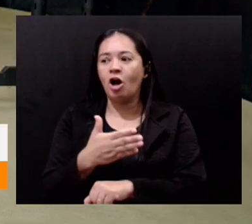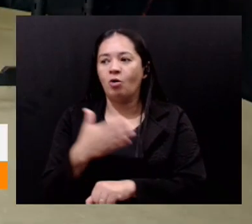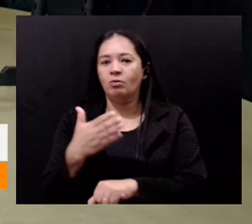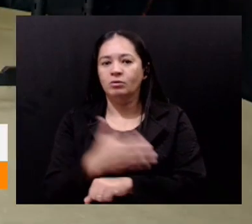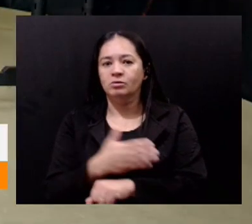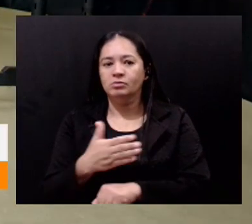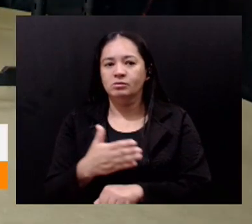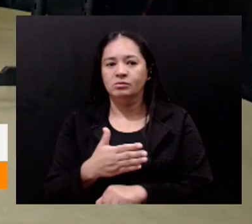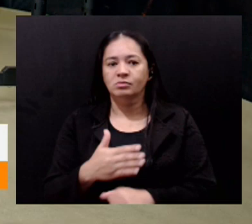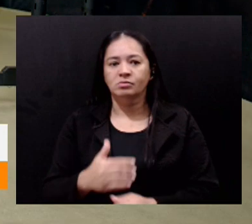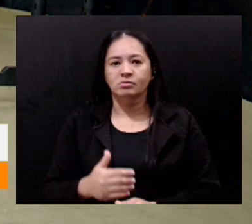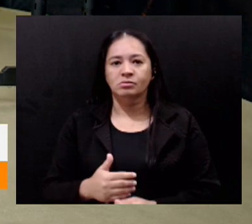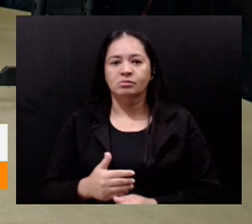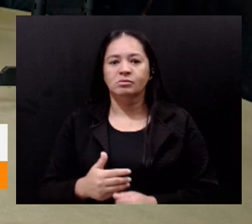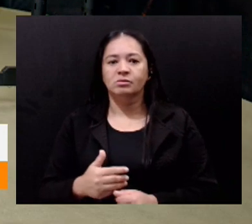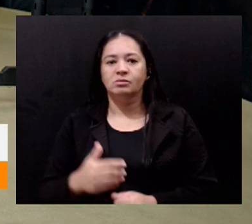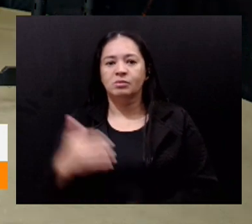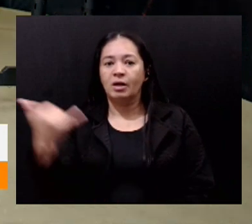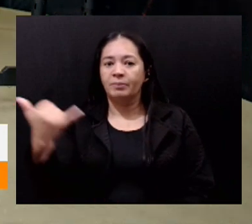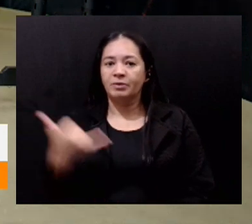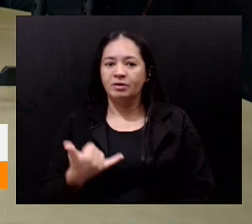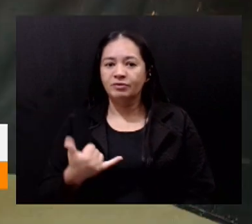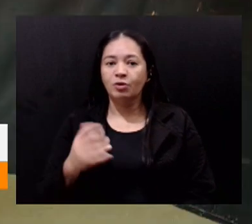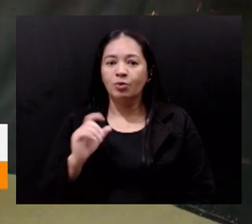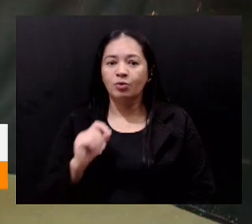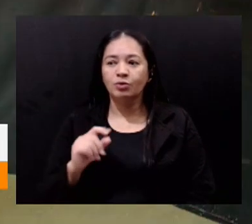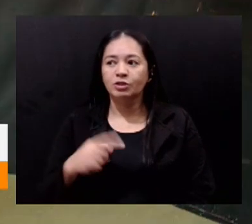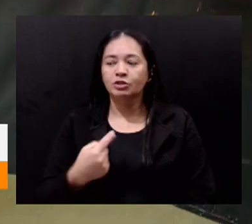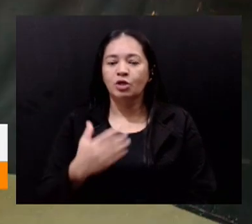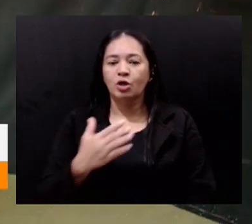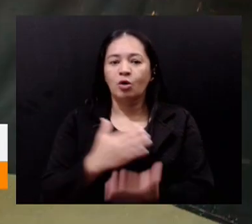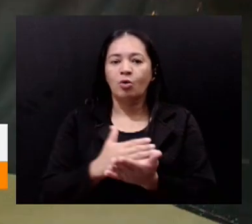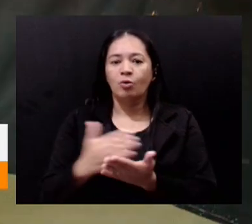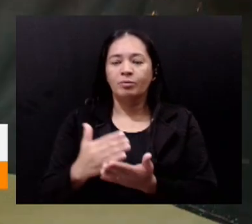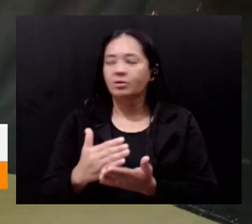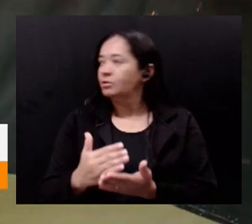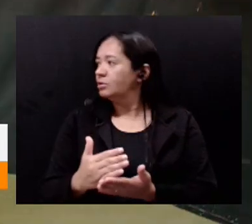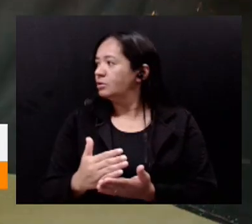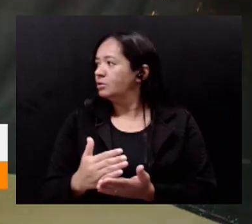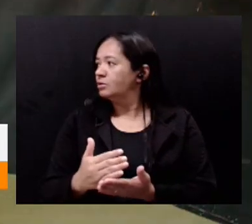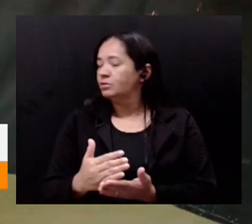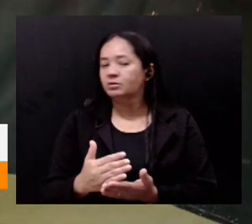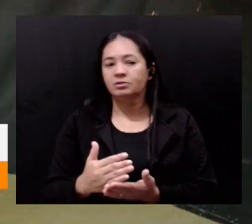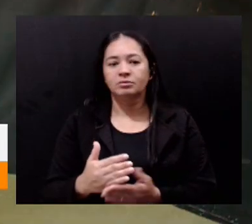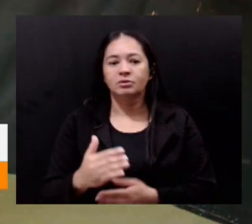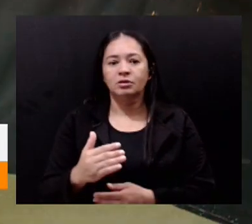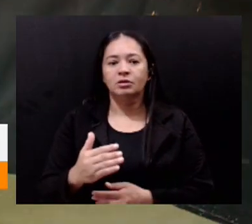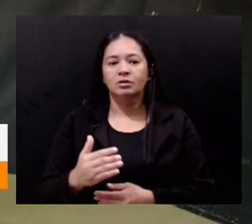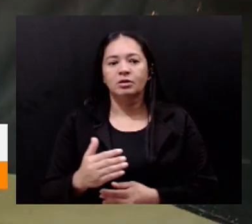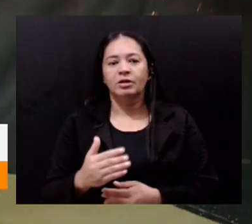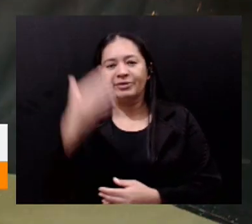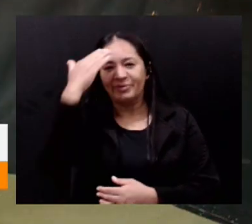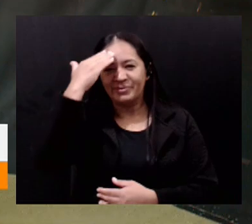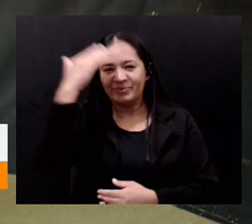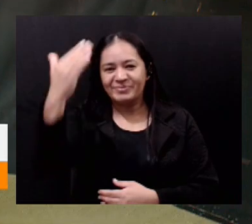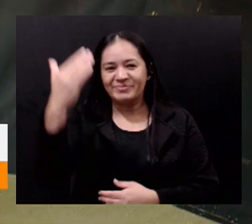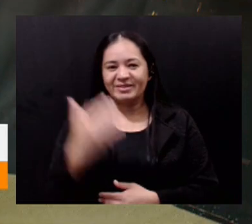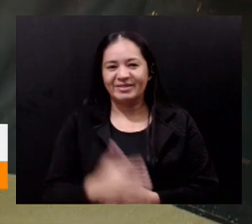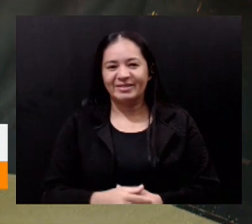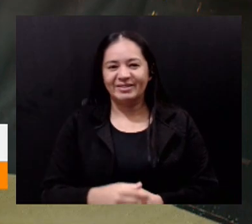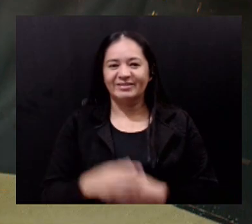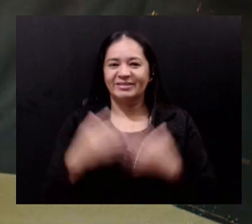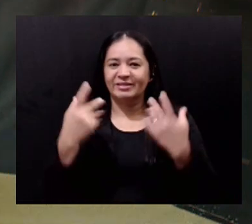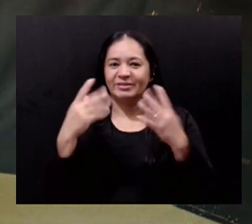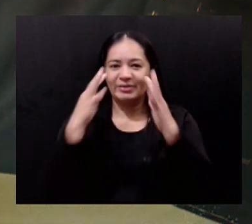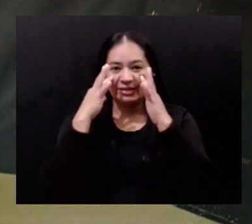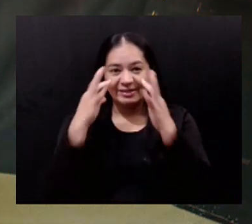está avisando aqui, e a gente já começa a falar com você que está em casa, o nosso muito obrigada, né, pela sua audiência, pela sua companhia, a